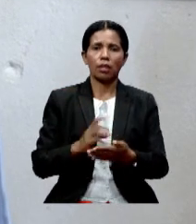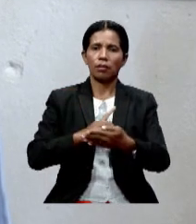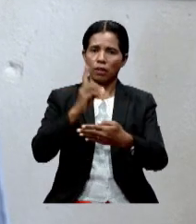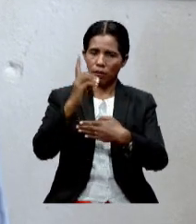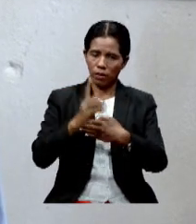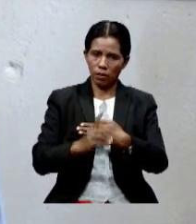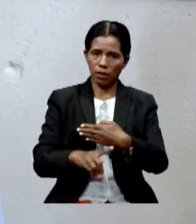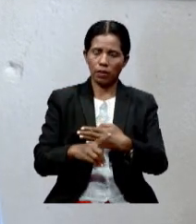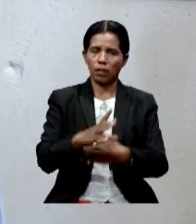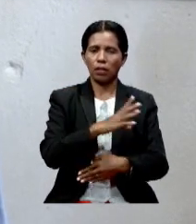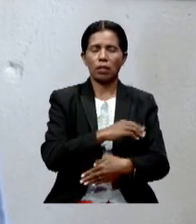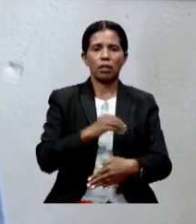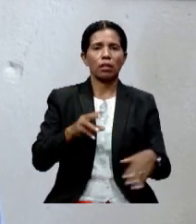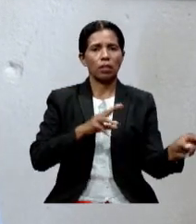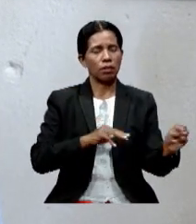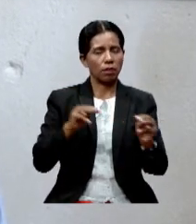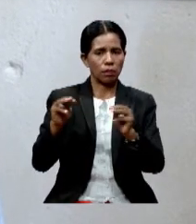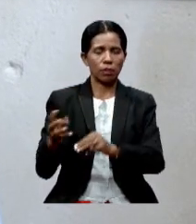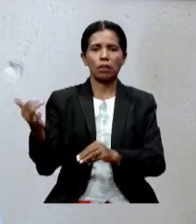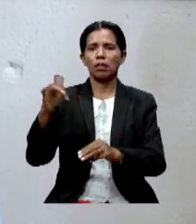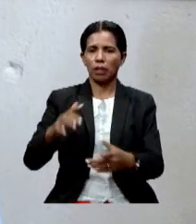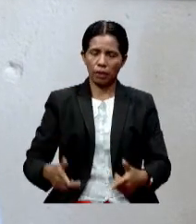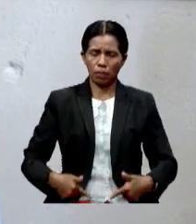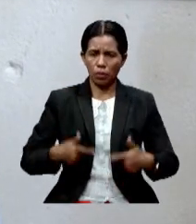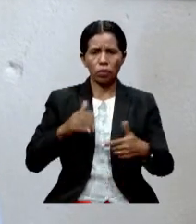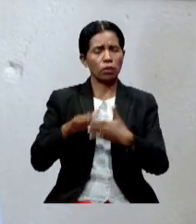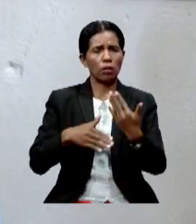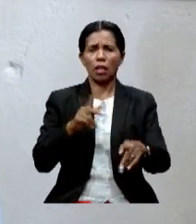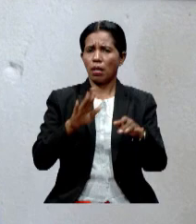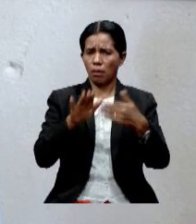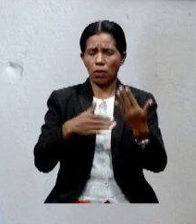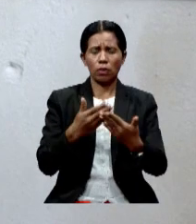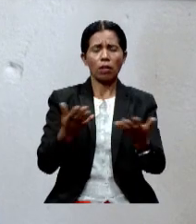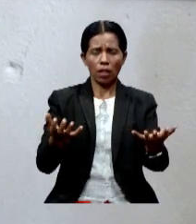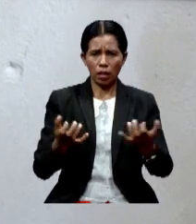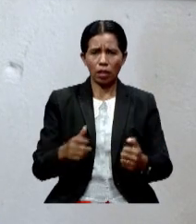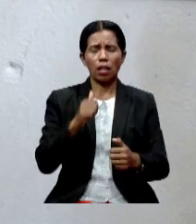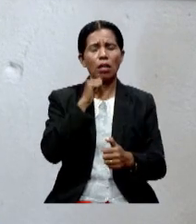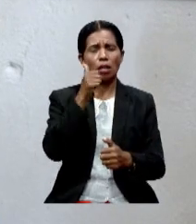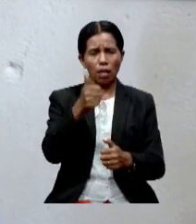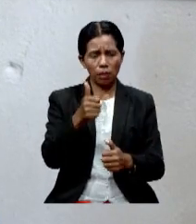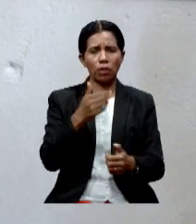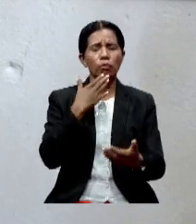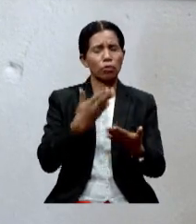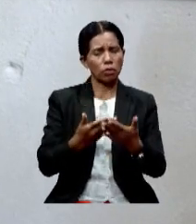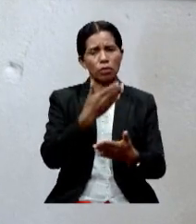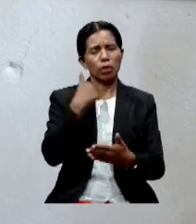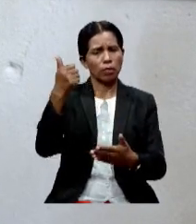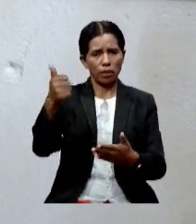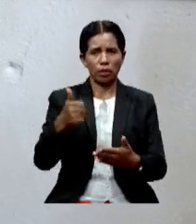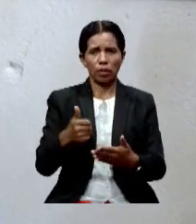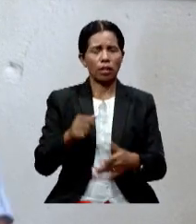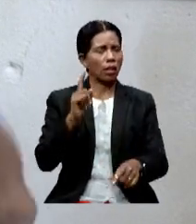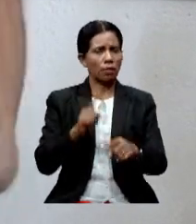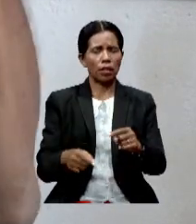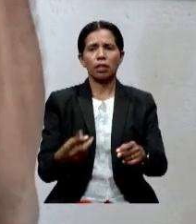desenvolvimento no mudança Basir Nemoris. Povo Hakara, a tu lorong avan de aquilo lorong oi. Povo Hakara, que nem, la bela